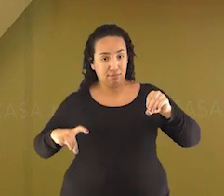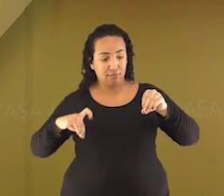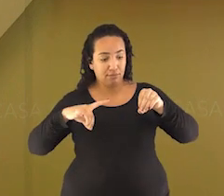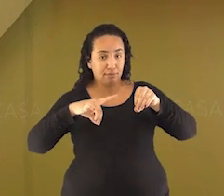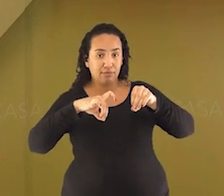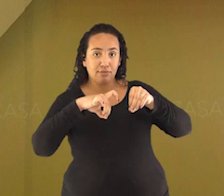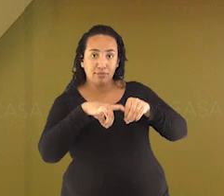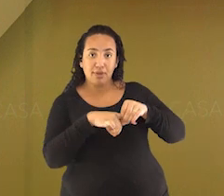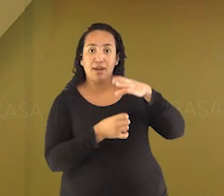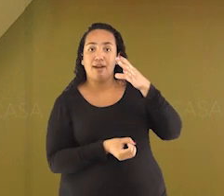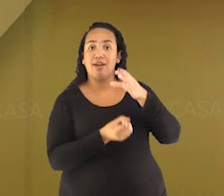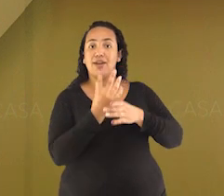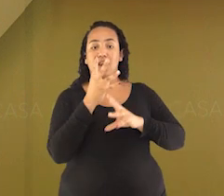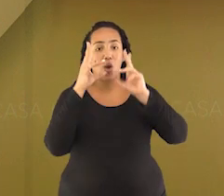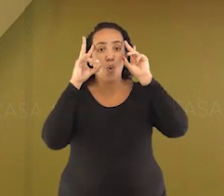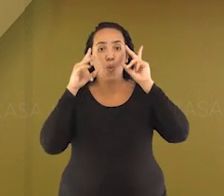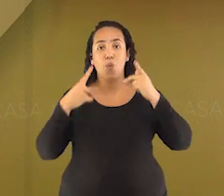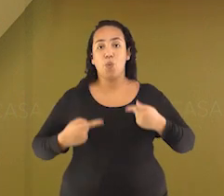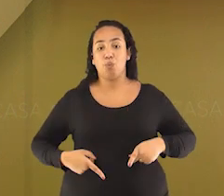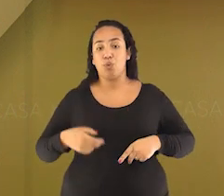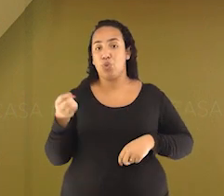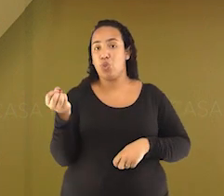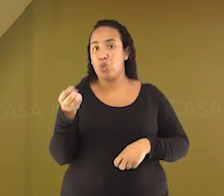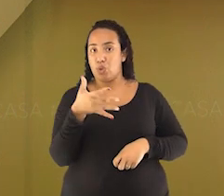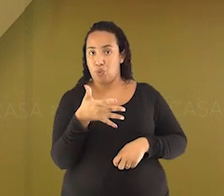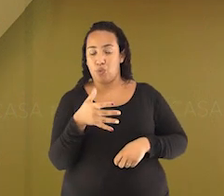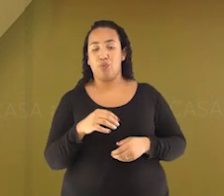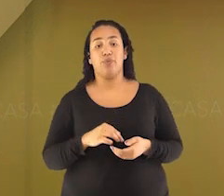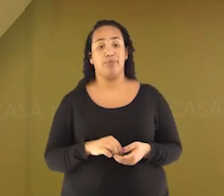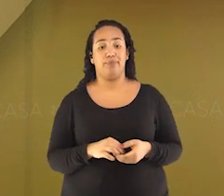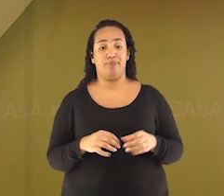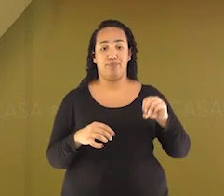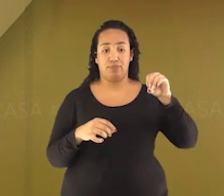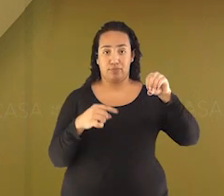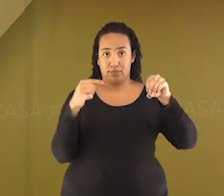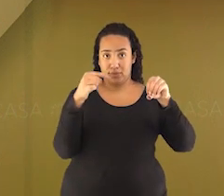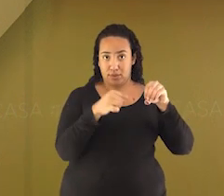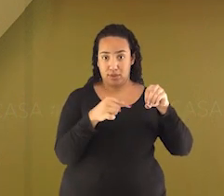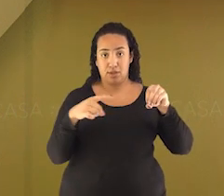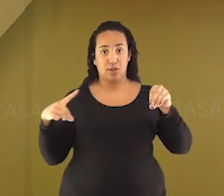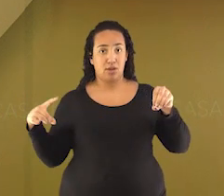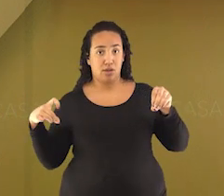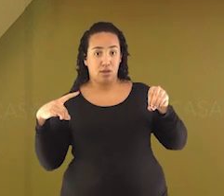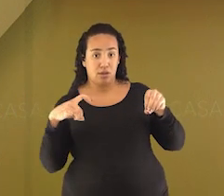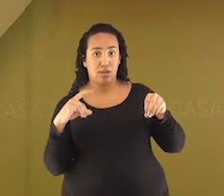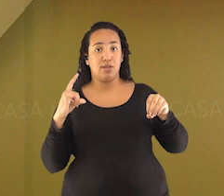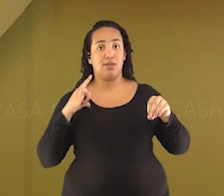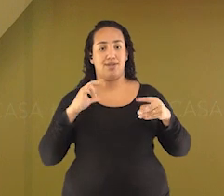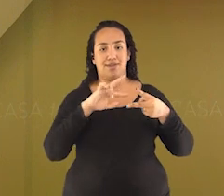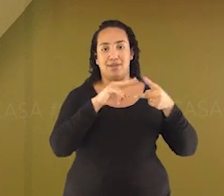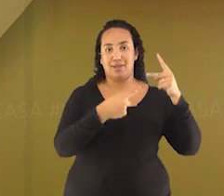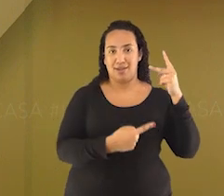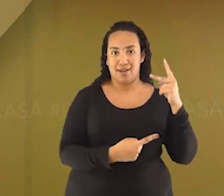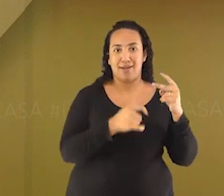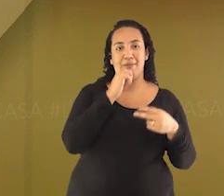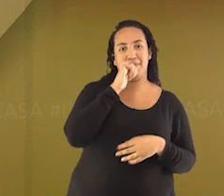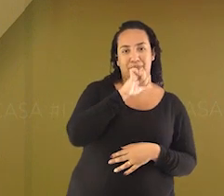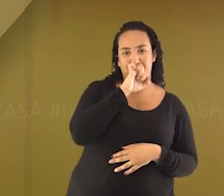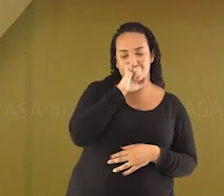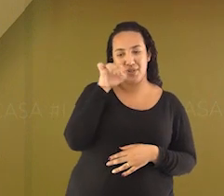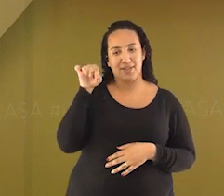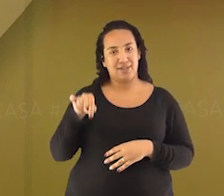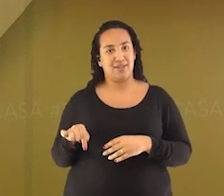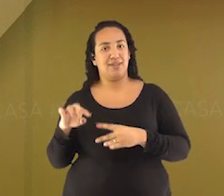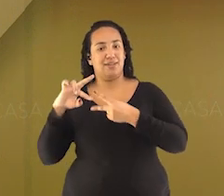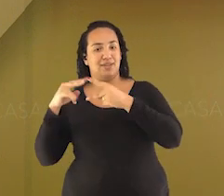um novo ser. Cada gameta carrega consigo metade dos cromossomos do pai, metade da mãe, que irão se somar, dando origem